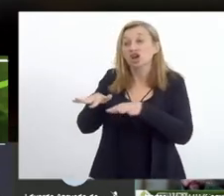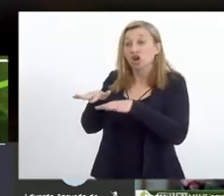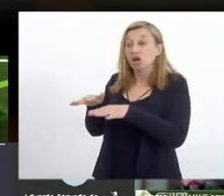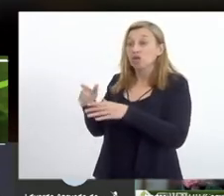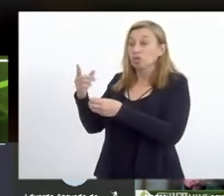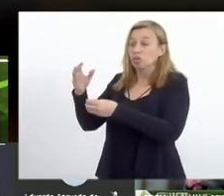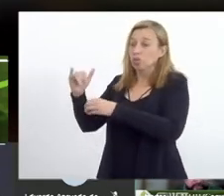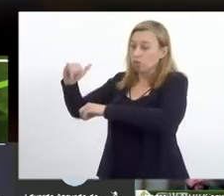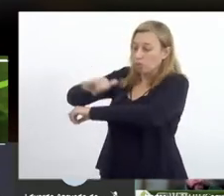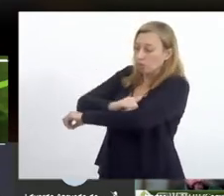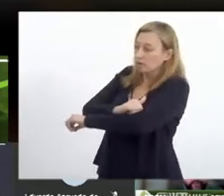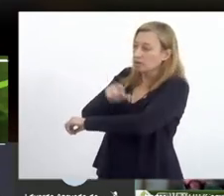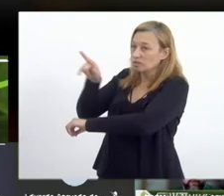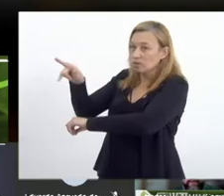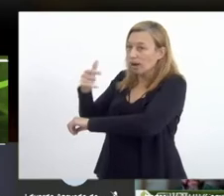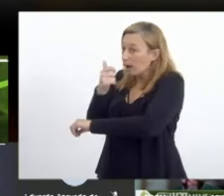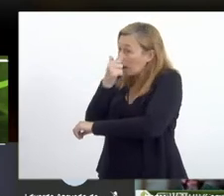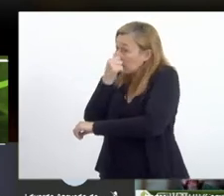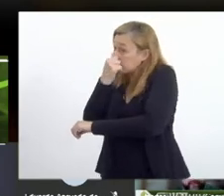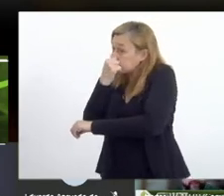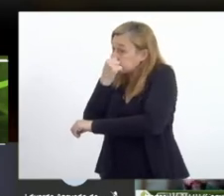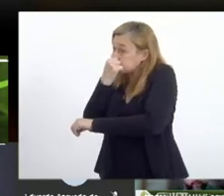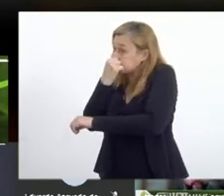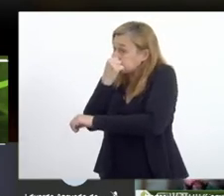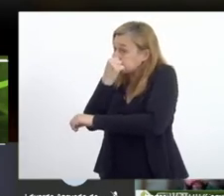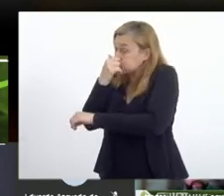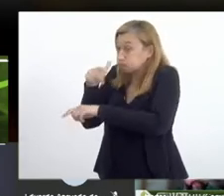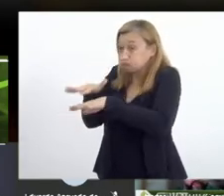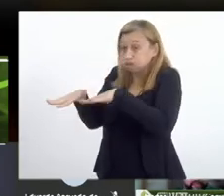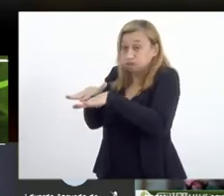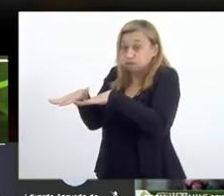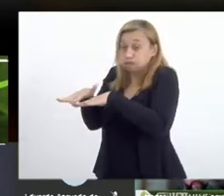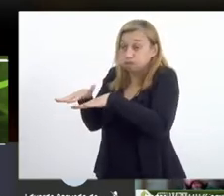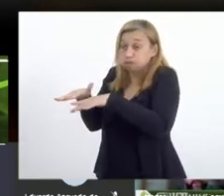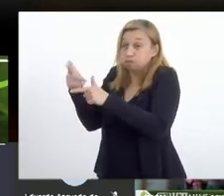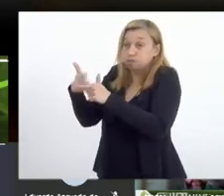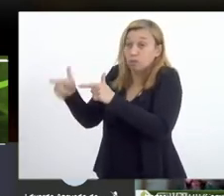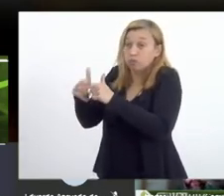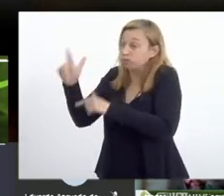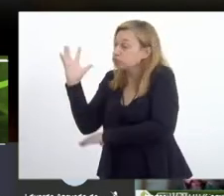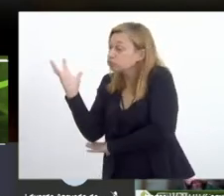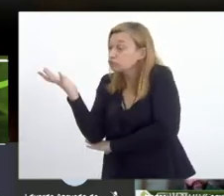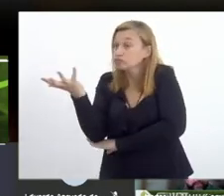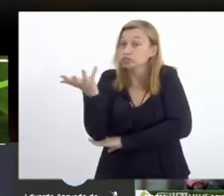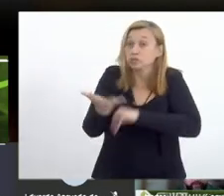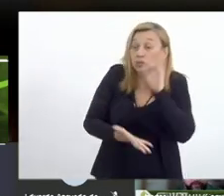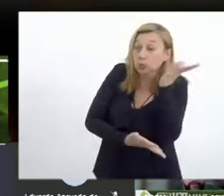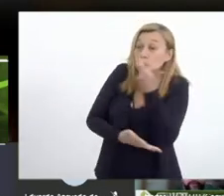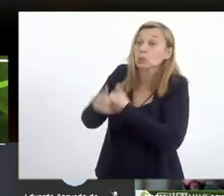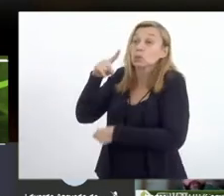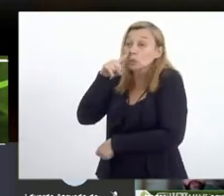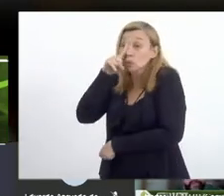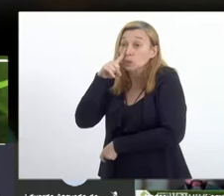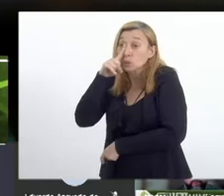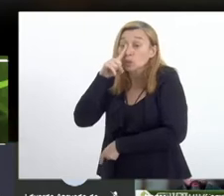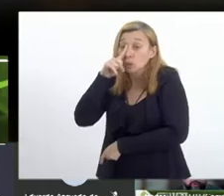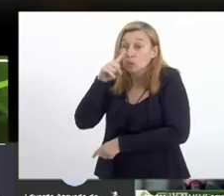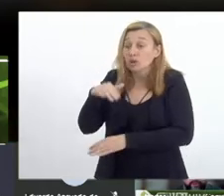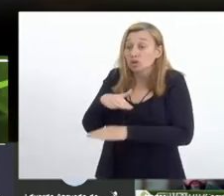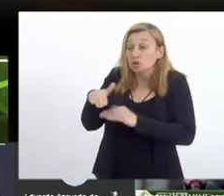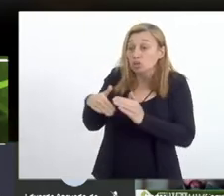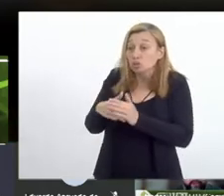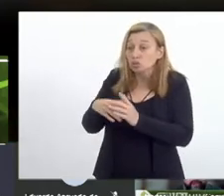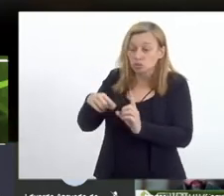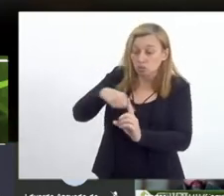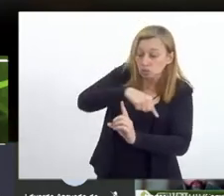está superlotado, gerando uma série de problemas ambientais e de riscos para a comunidade no entorno ali